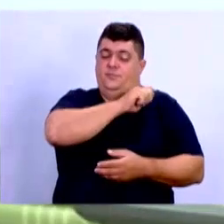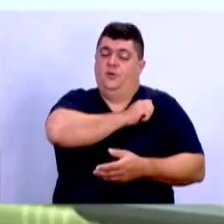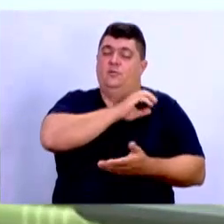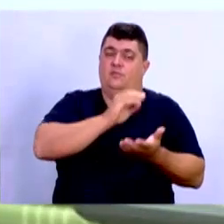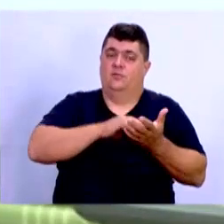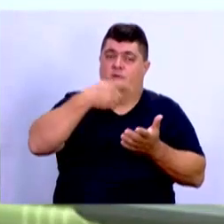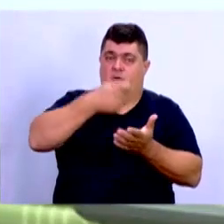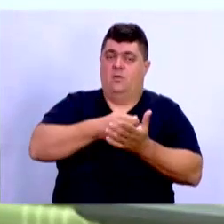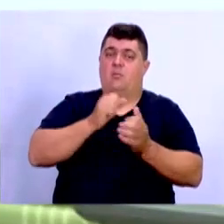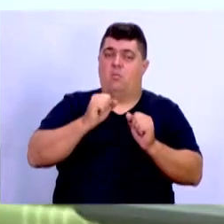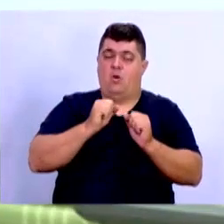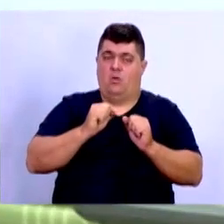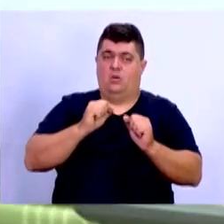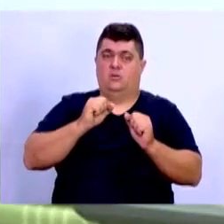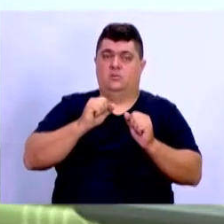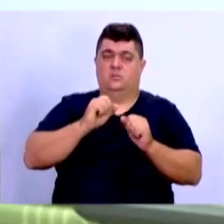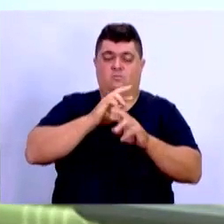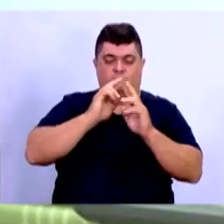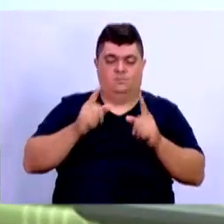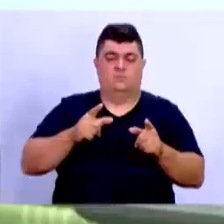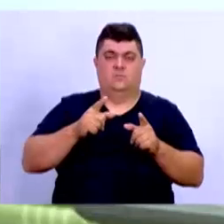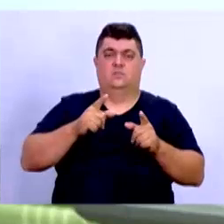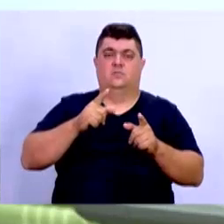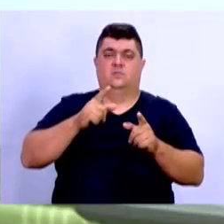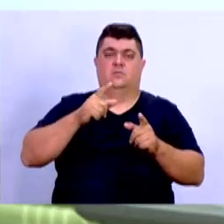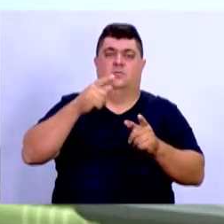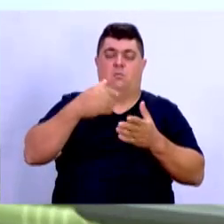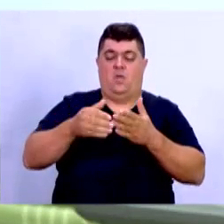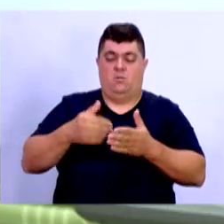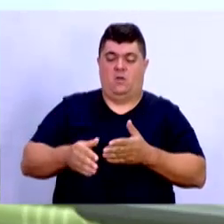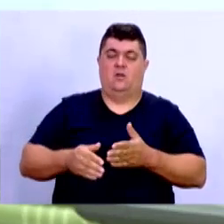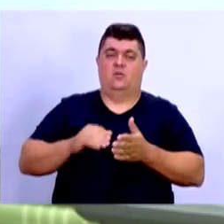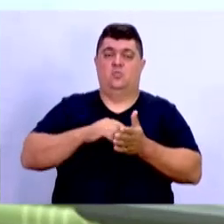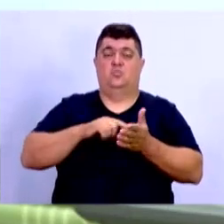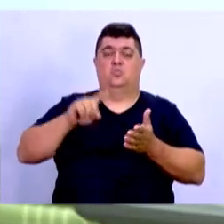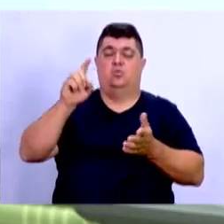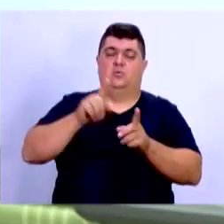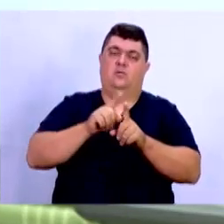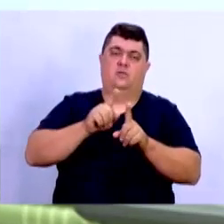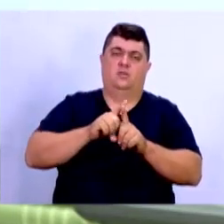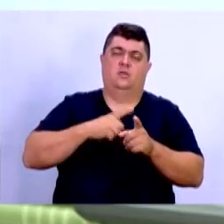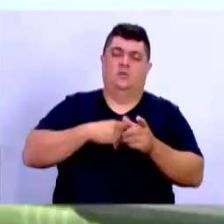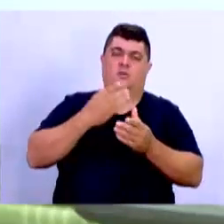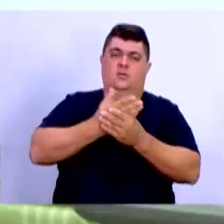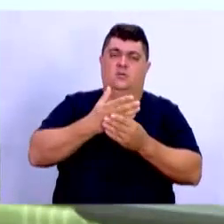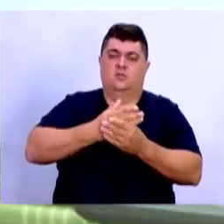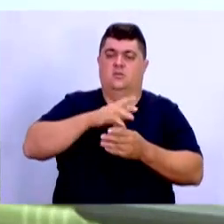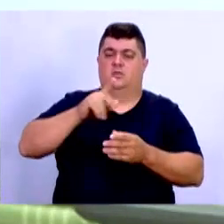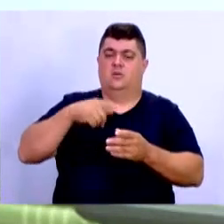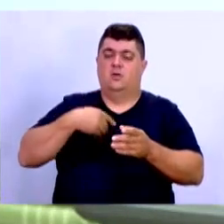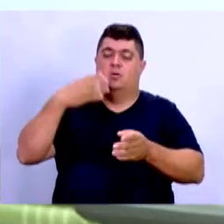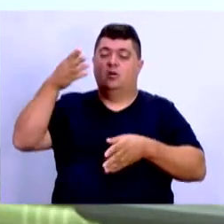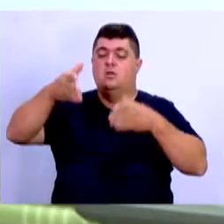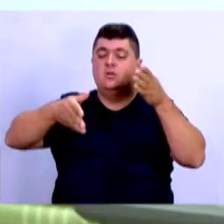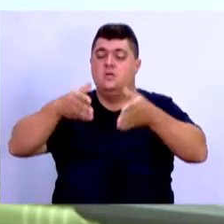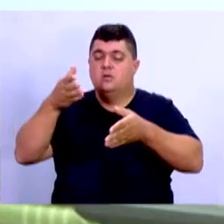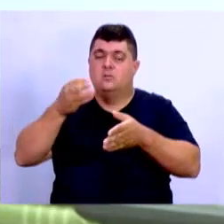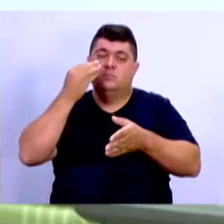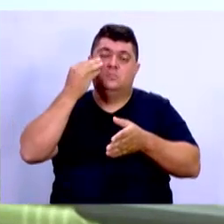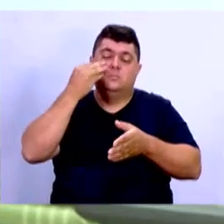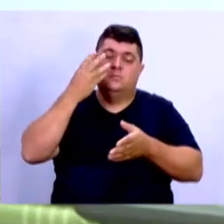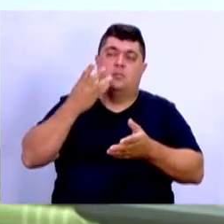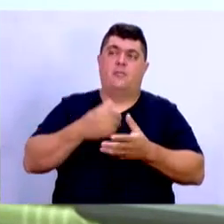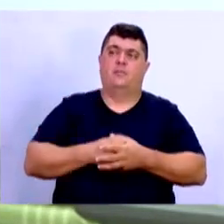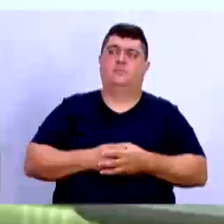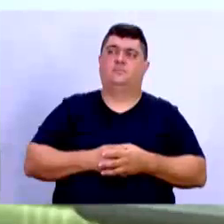não pagaram, ela pode acarretar uma diferença tremenda no caixa. E aí vai entrar o processo, né, do Contas a pagar, o Contas a Receber,